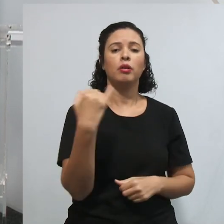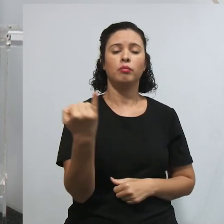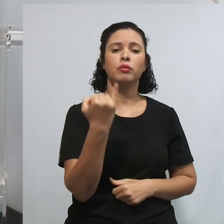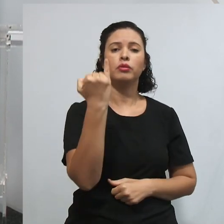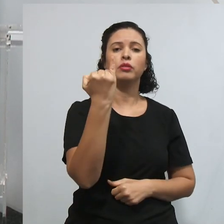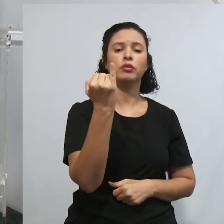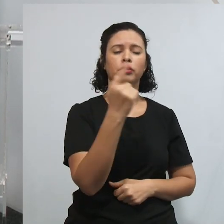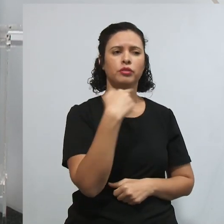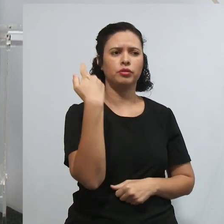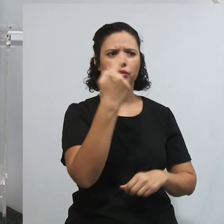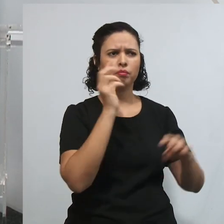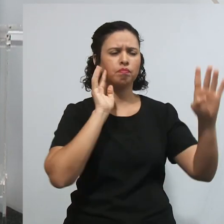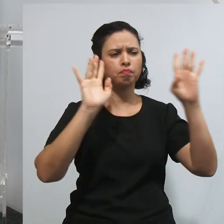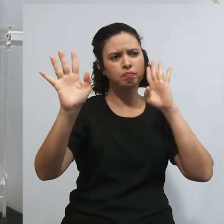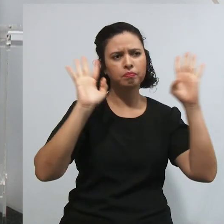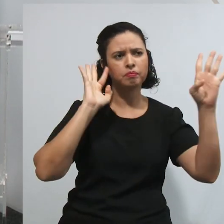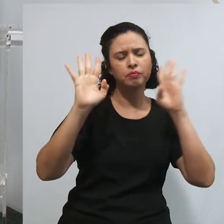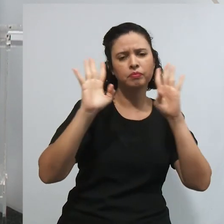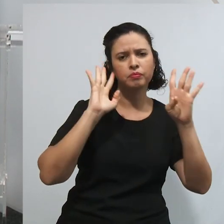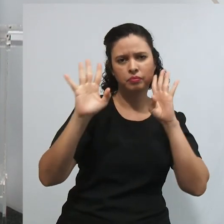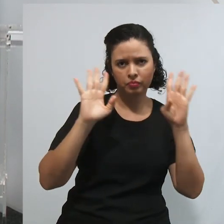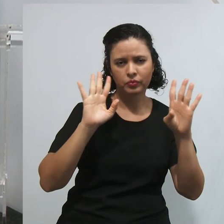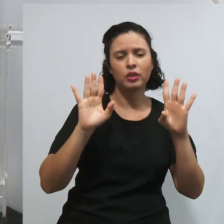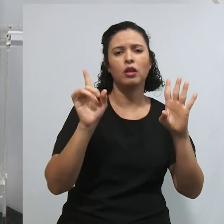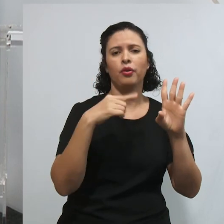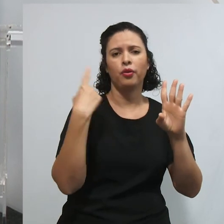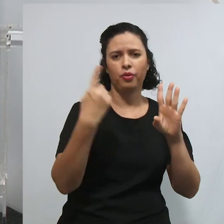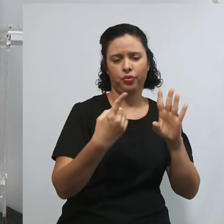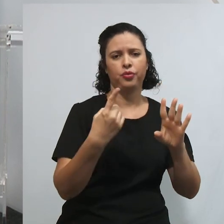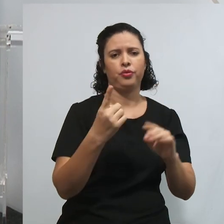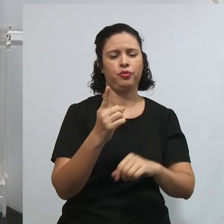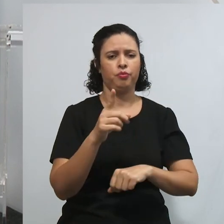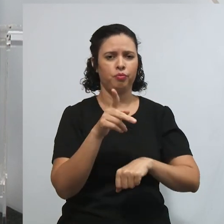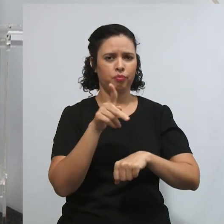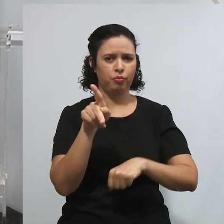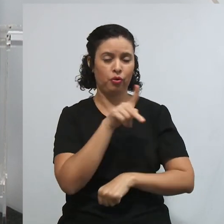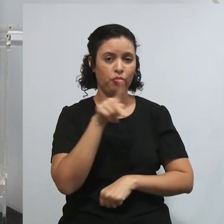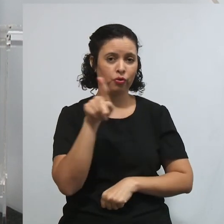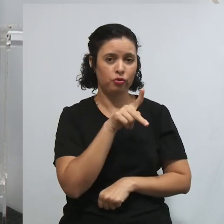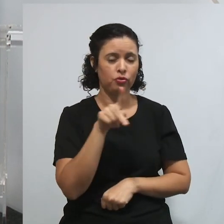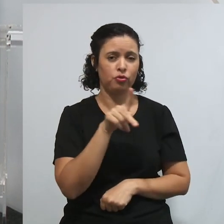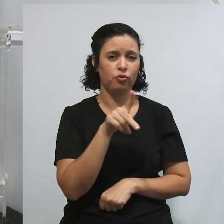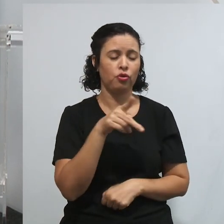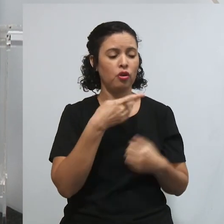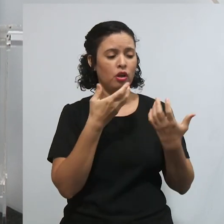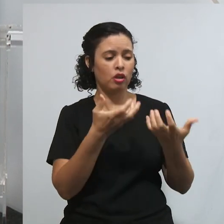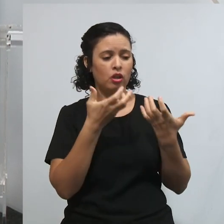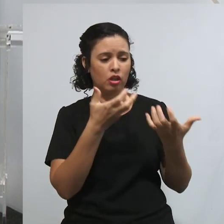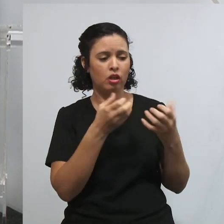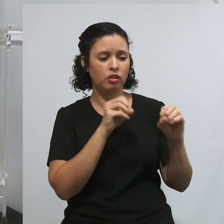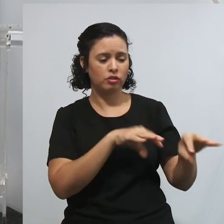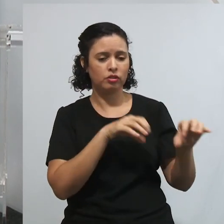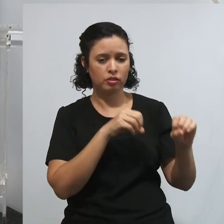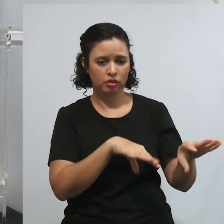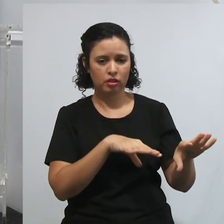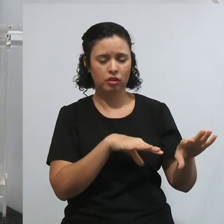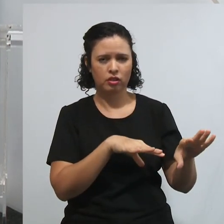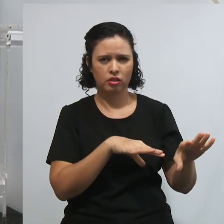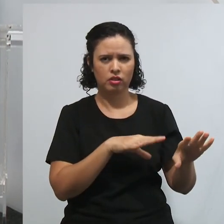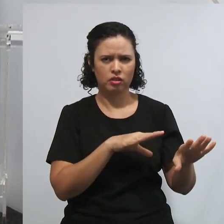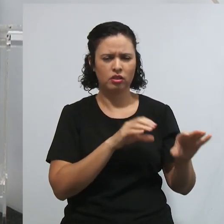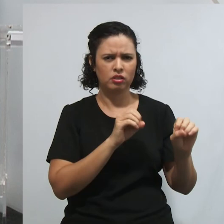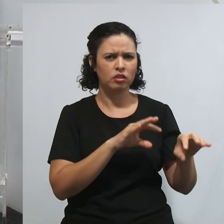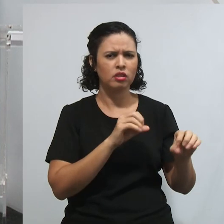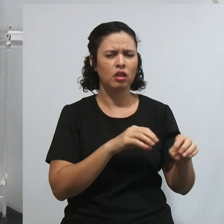importante para a gente refletir, né? Sobre a prática que a gente quer desenvolver em sala de aula. Ensinar aquilo